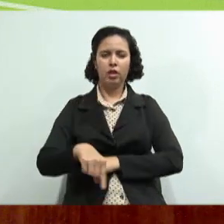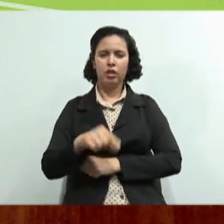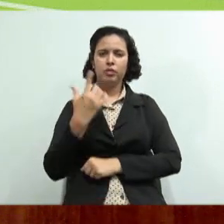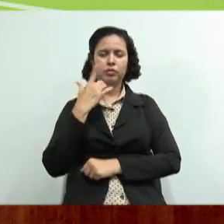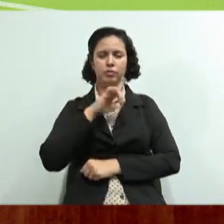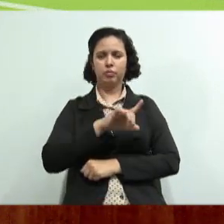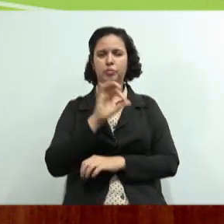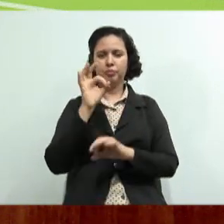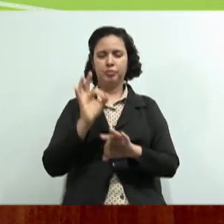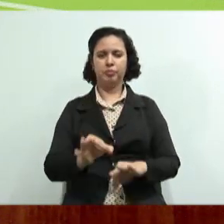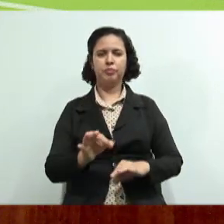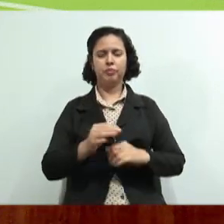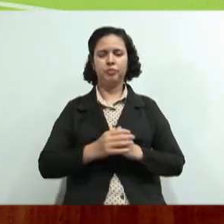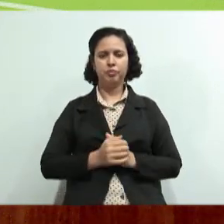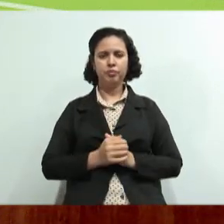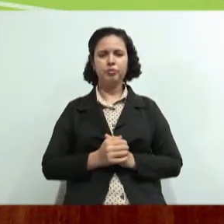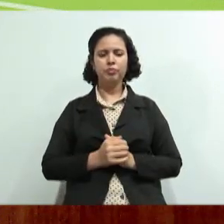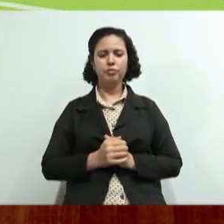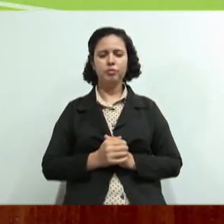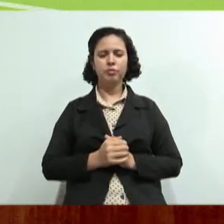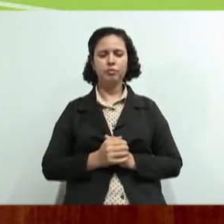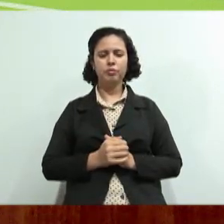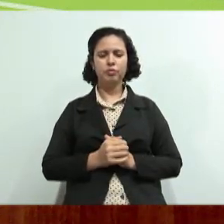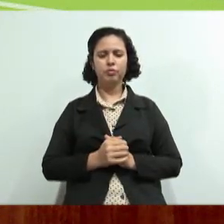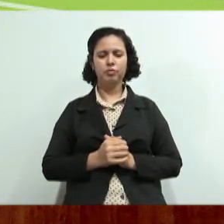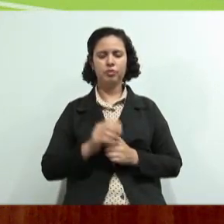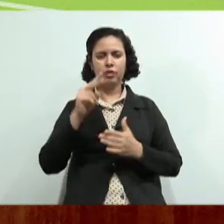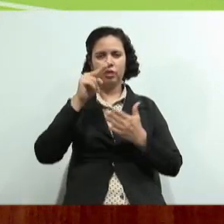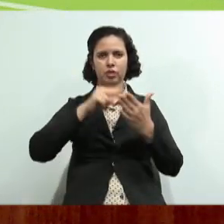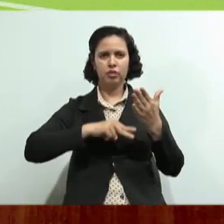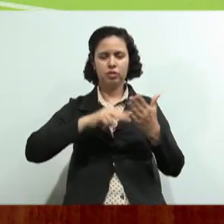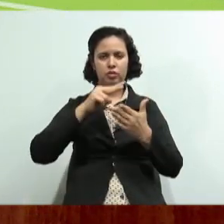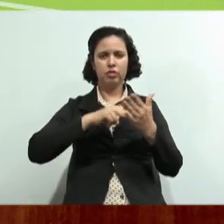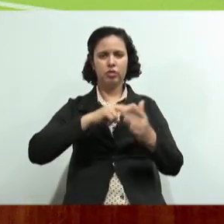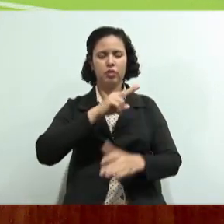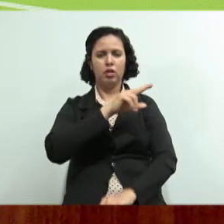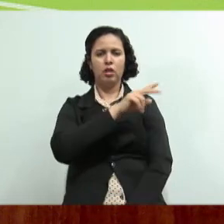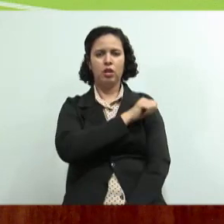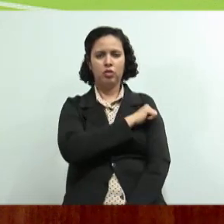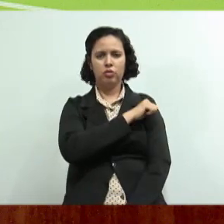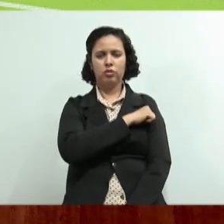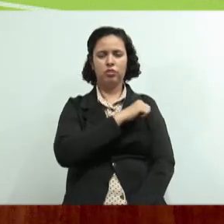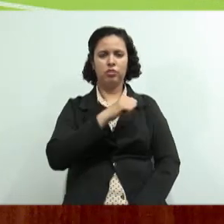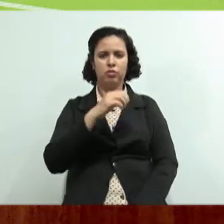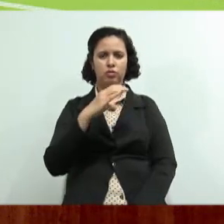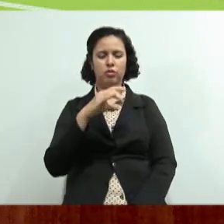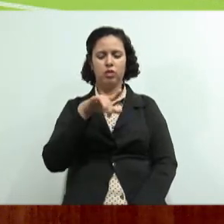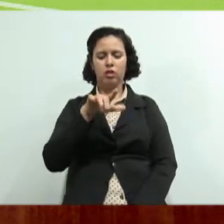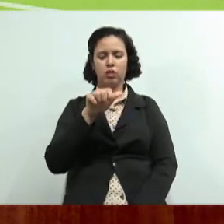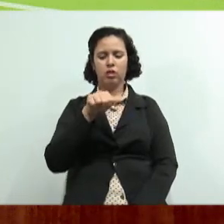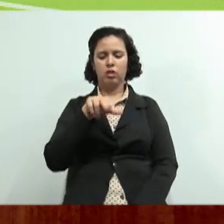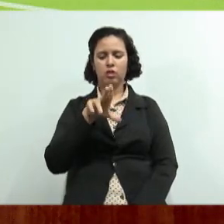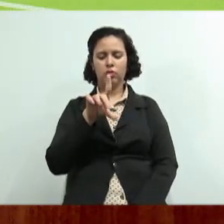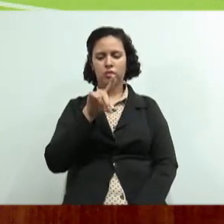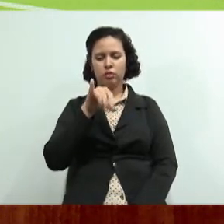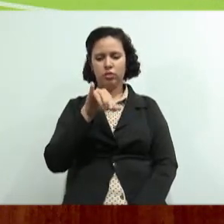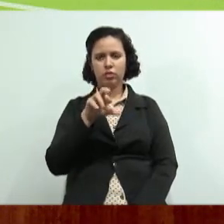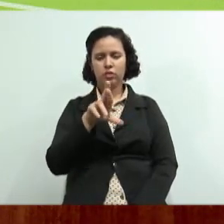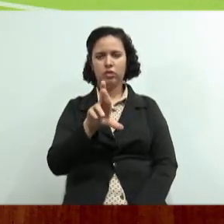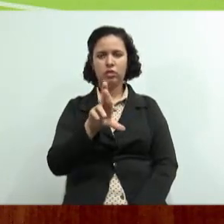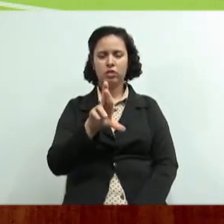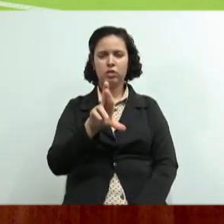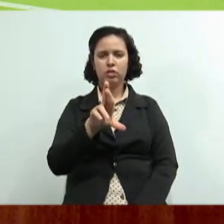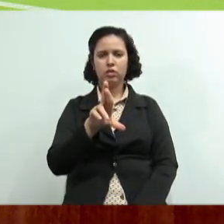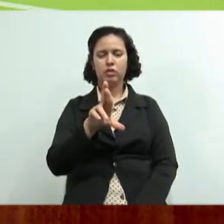o DAP. Aqui eu estou lendo aqui a resposta do Claudia, da Escola Campos Sales, né? Então,